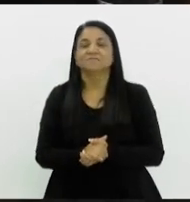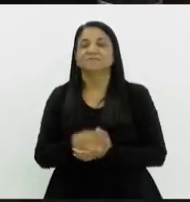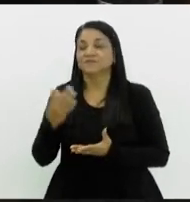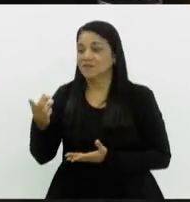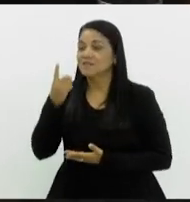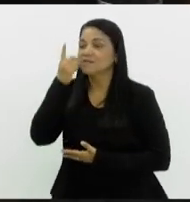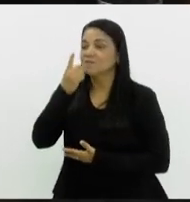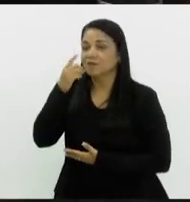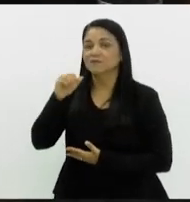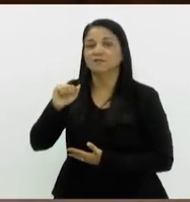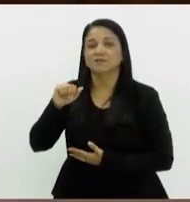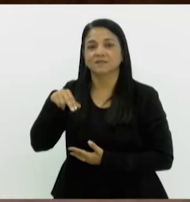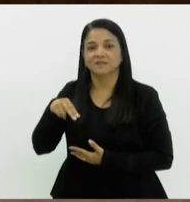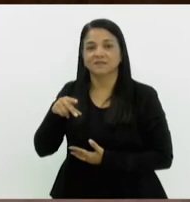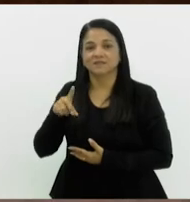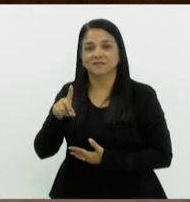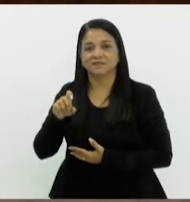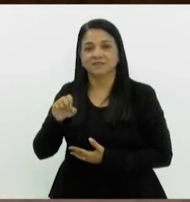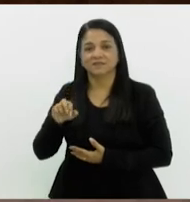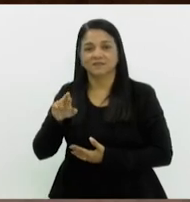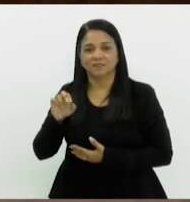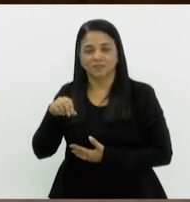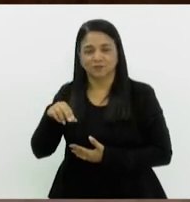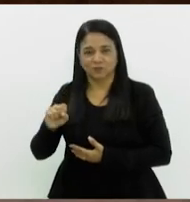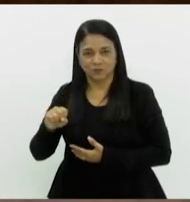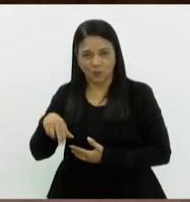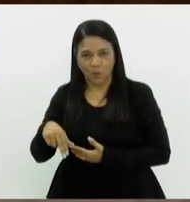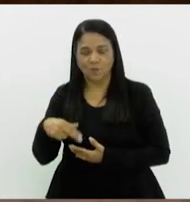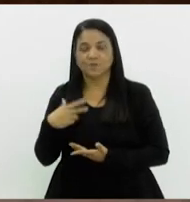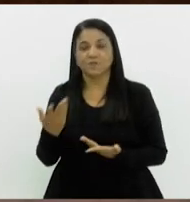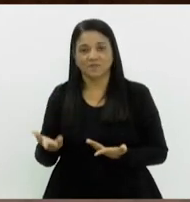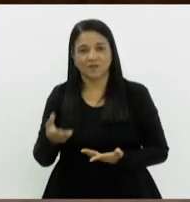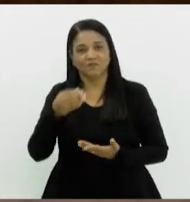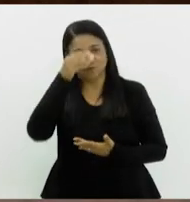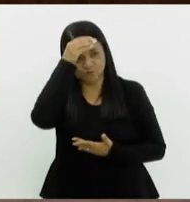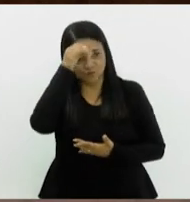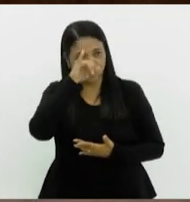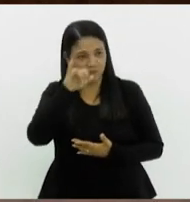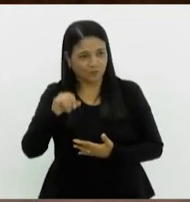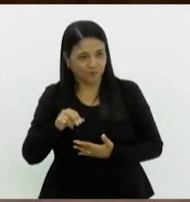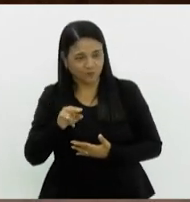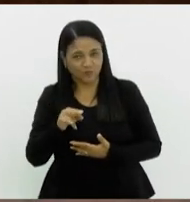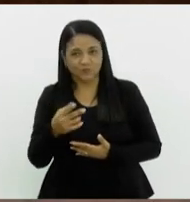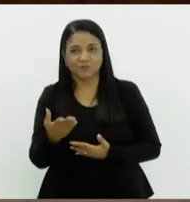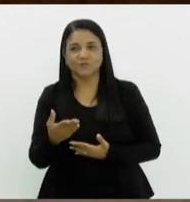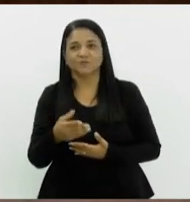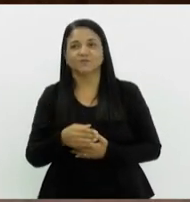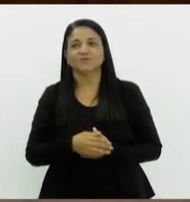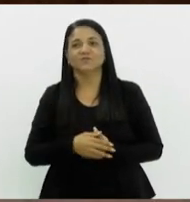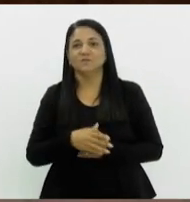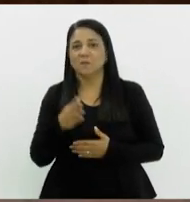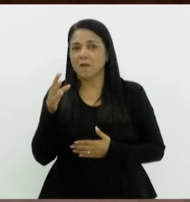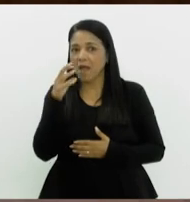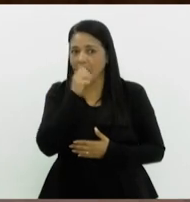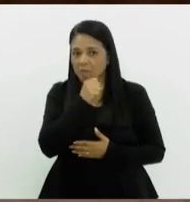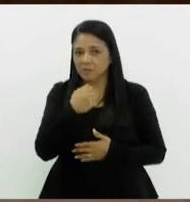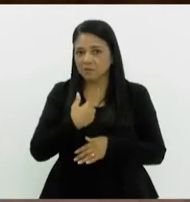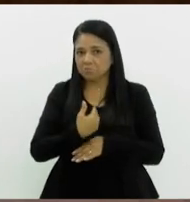por gentileza. Senhora presidente, é jogo rápido, 1h35, passa rápido,